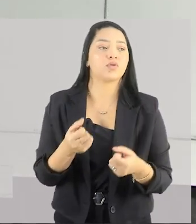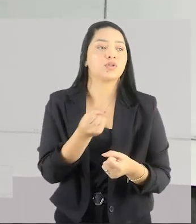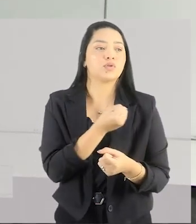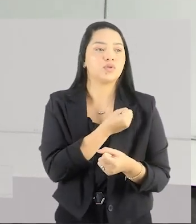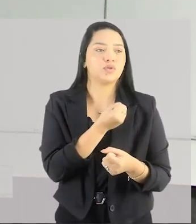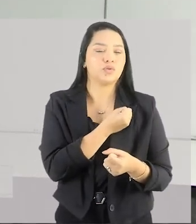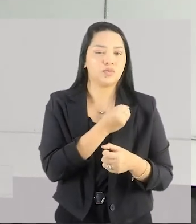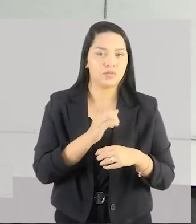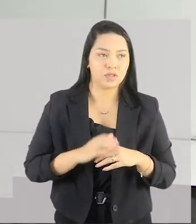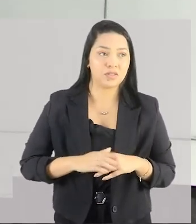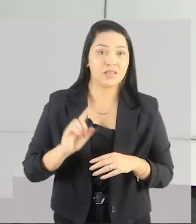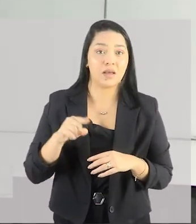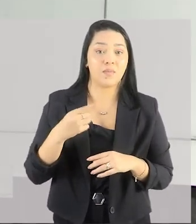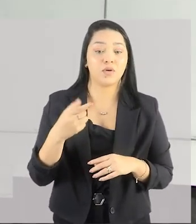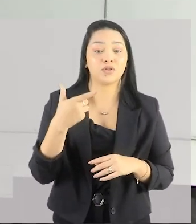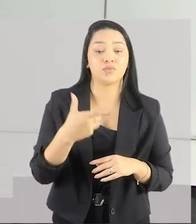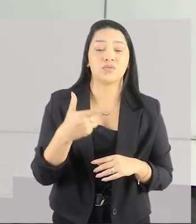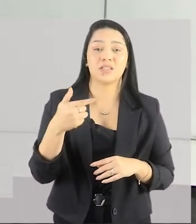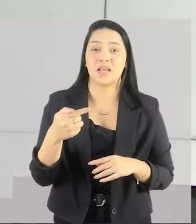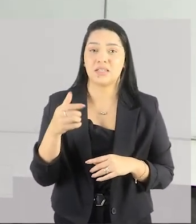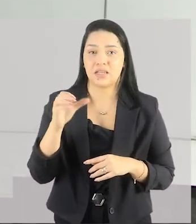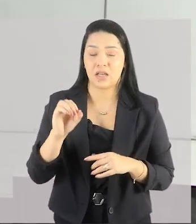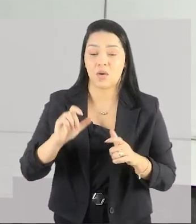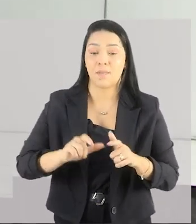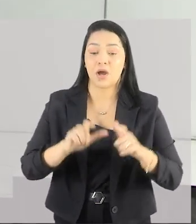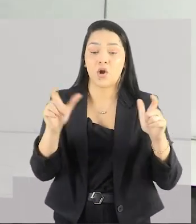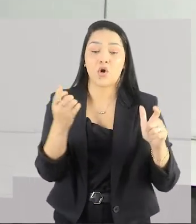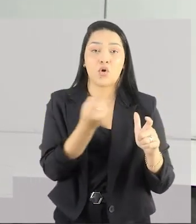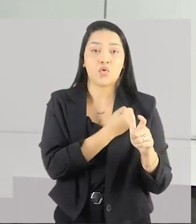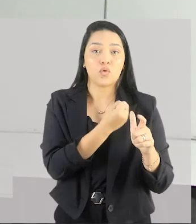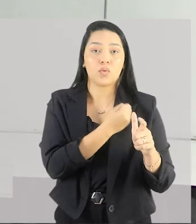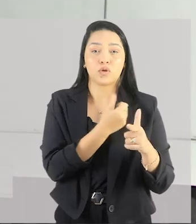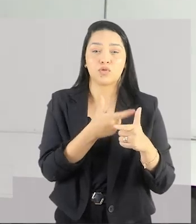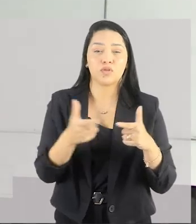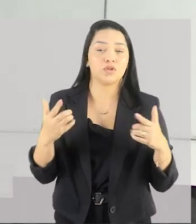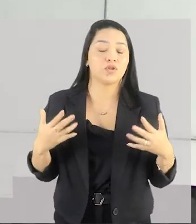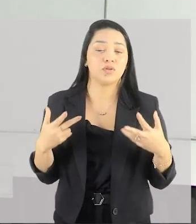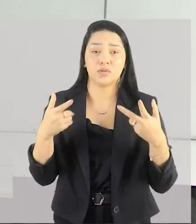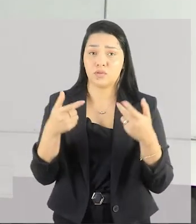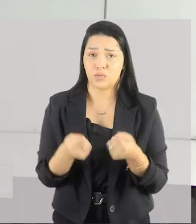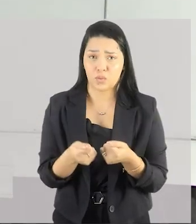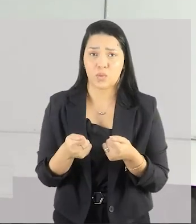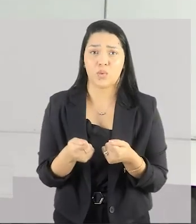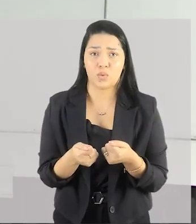números. Depois de 270, o maior número que divide todos